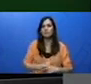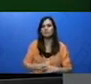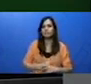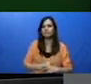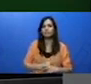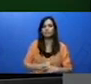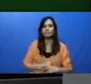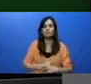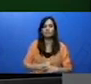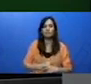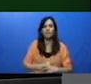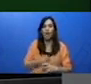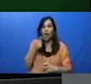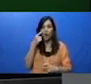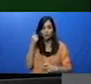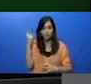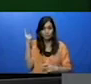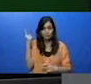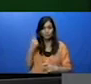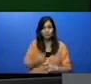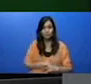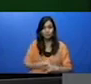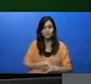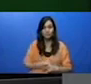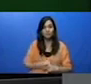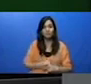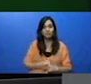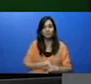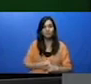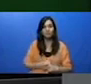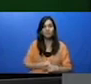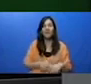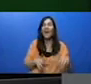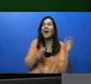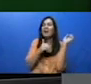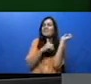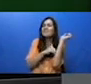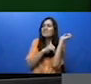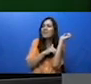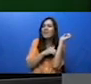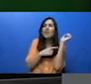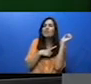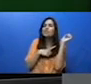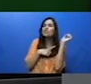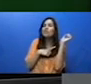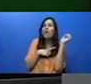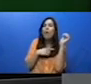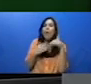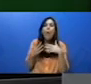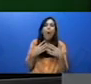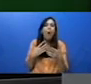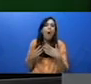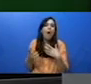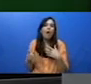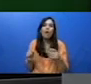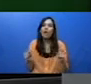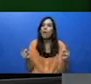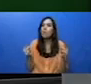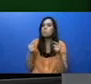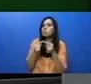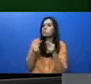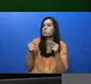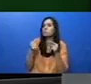maneira. Então, olha lá. A senha deveria ter qualquer combinação dos 3, né?